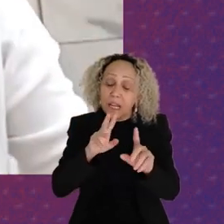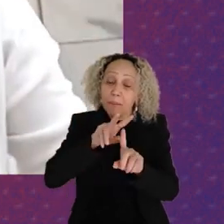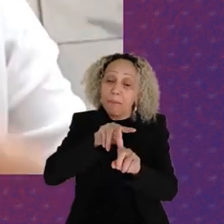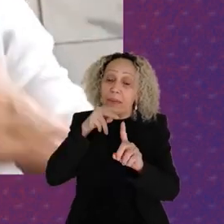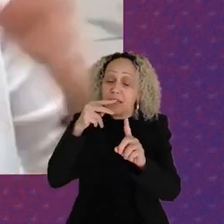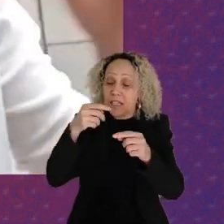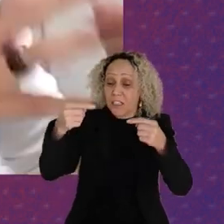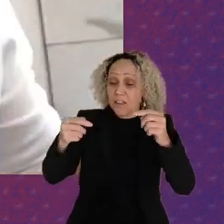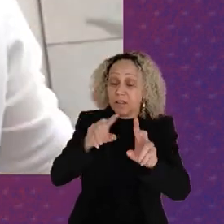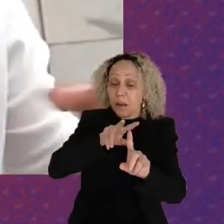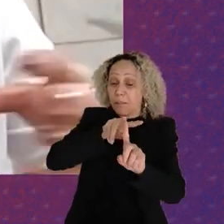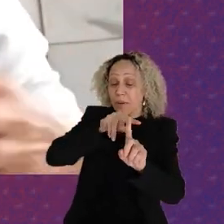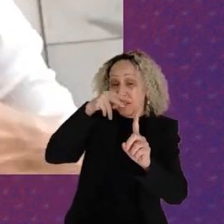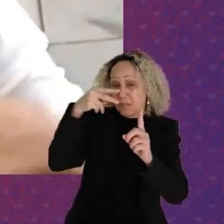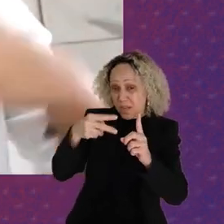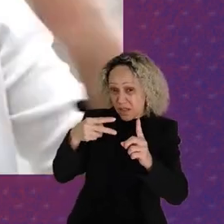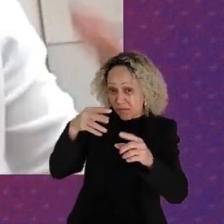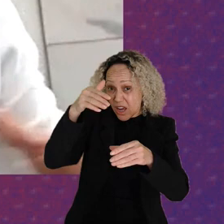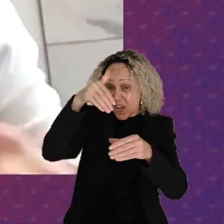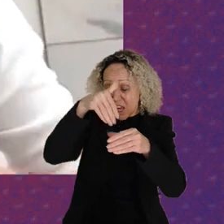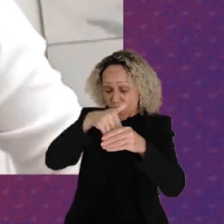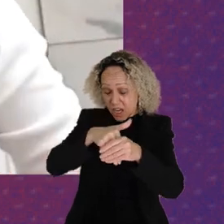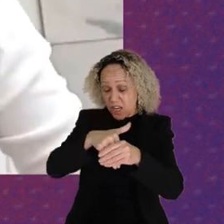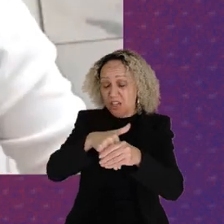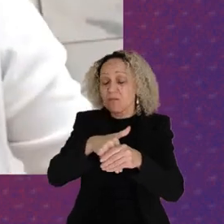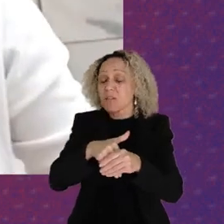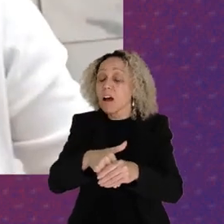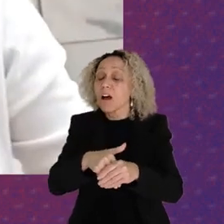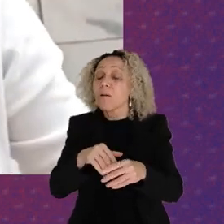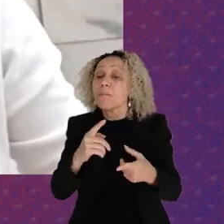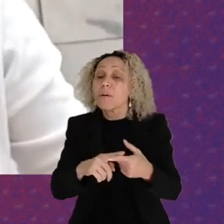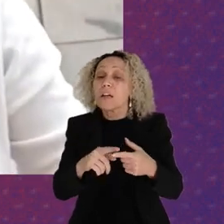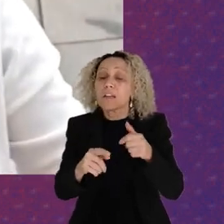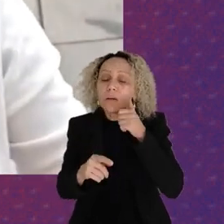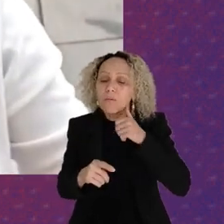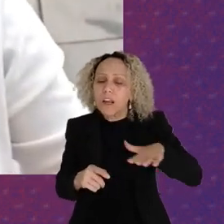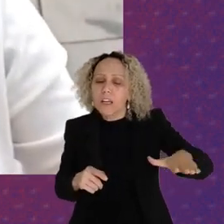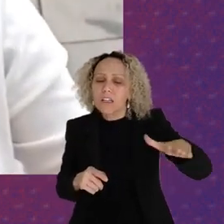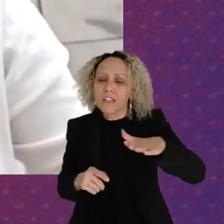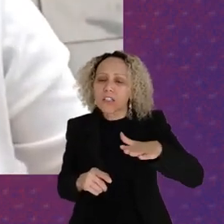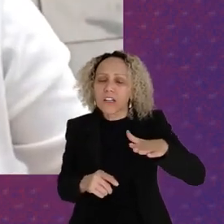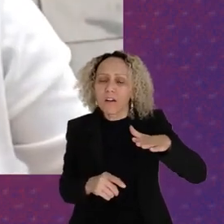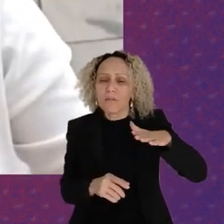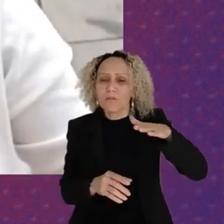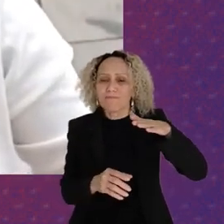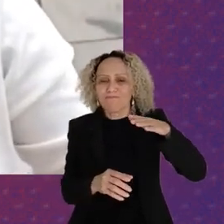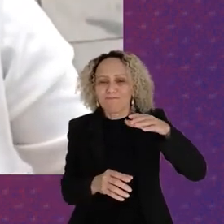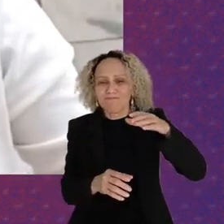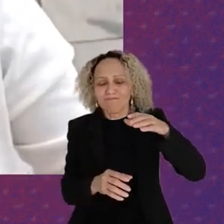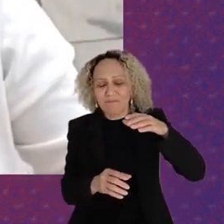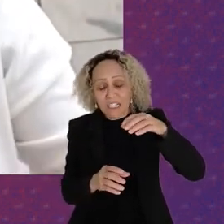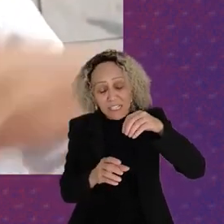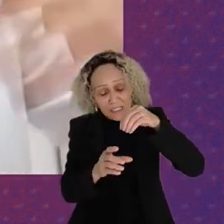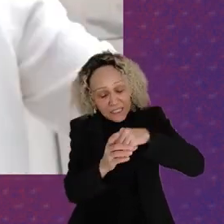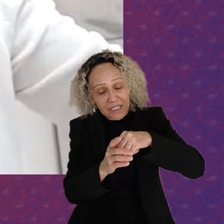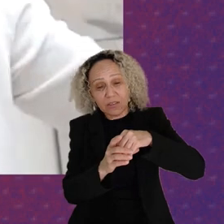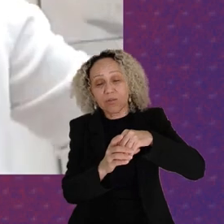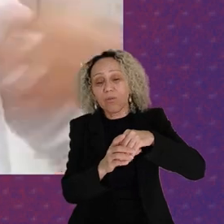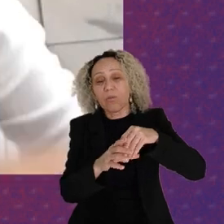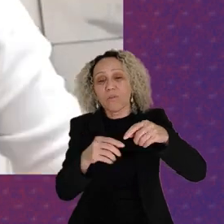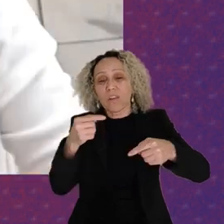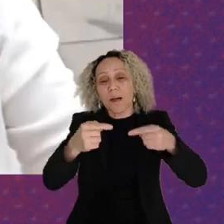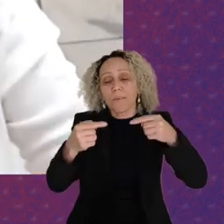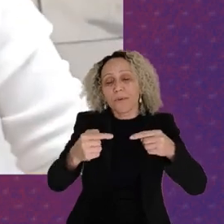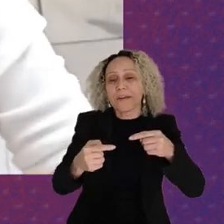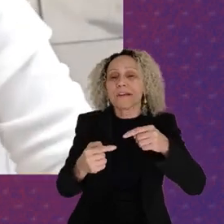eleitoral, que são as mulheres que ocupam os espaços de poder da política institucional, da política eleitoral, que estão